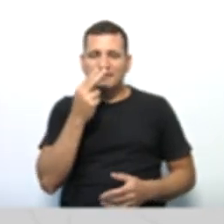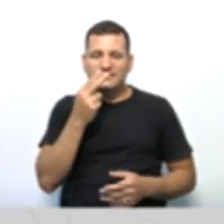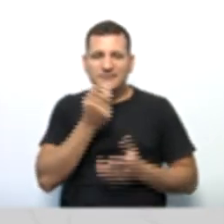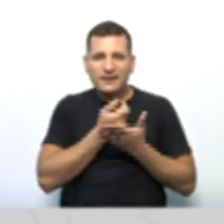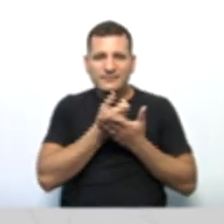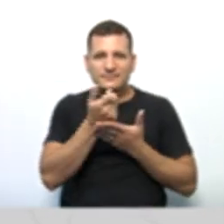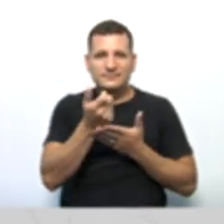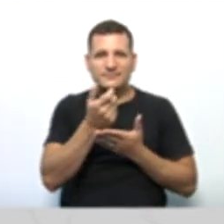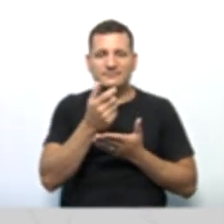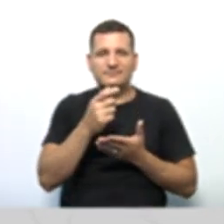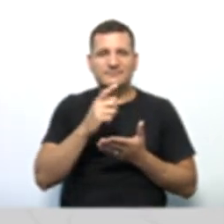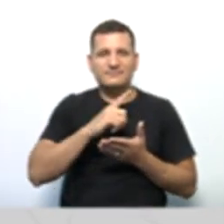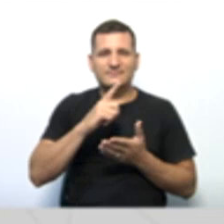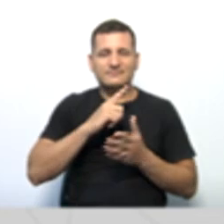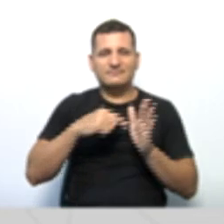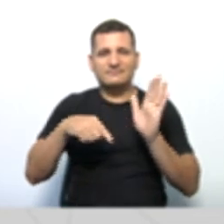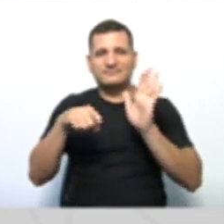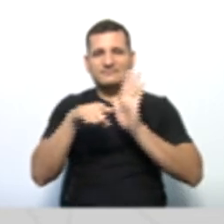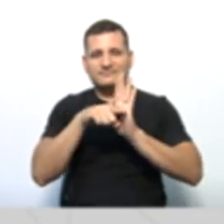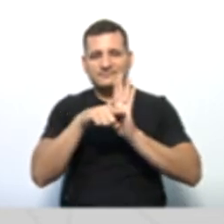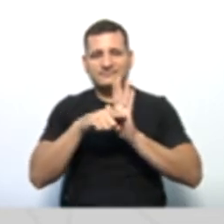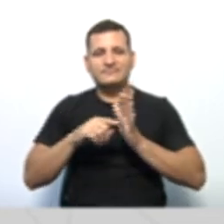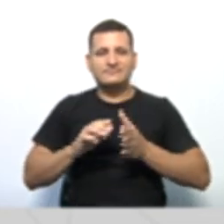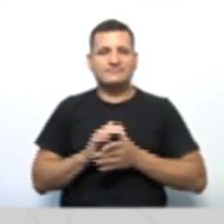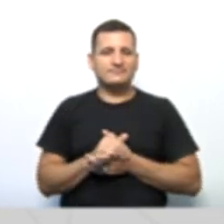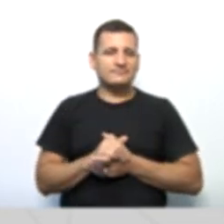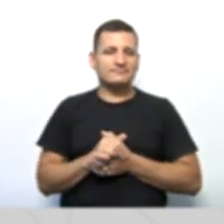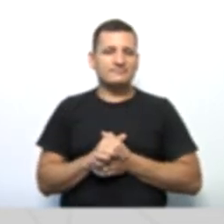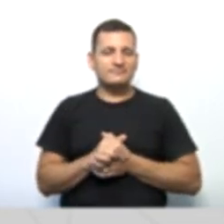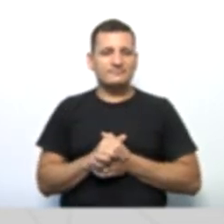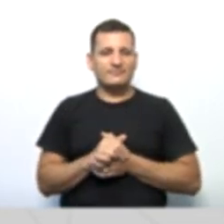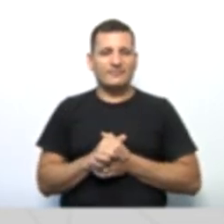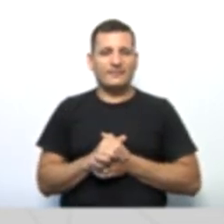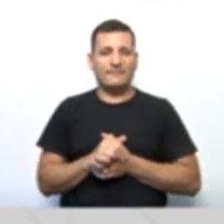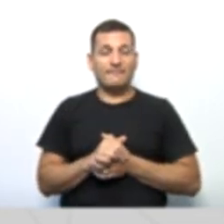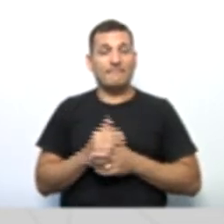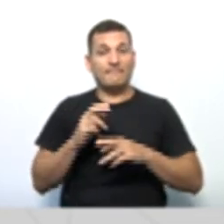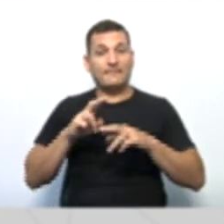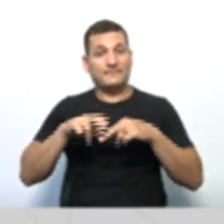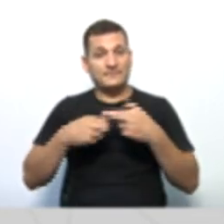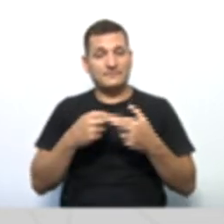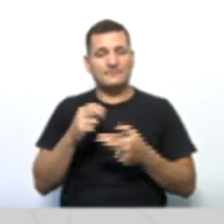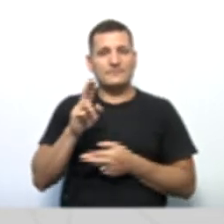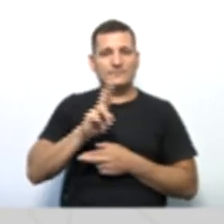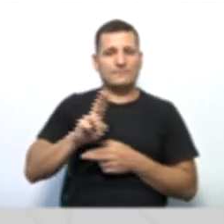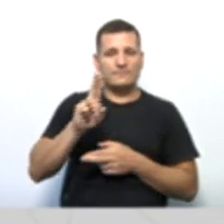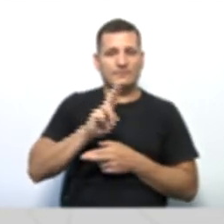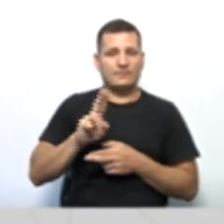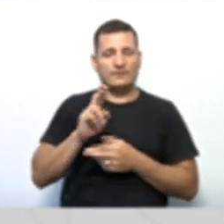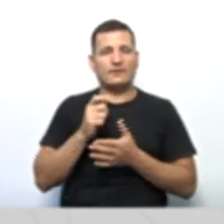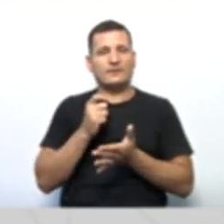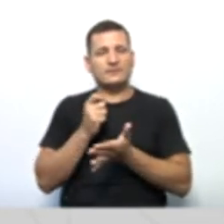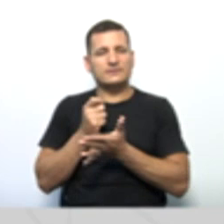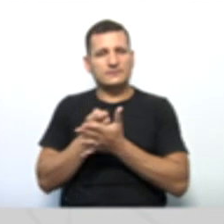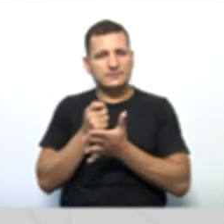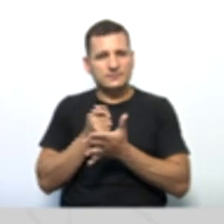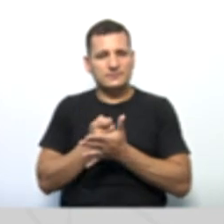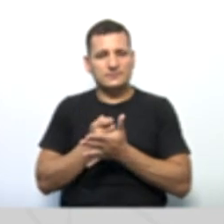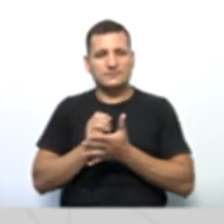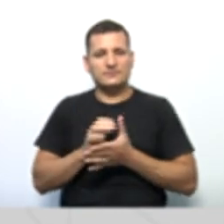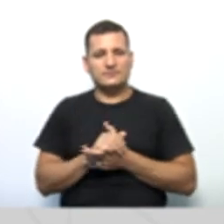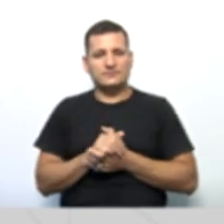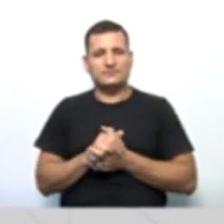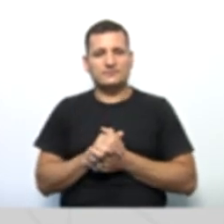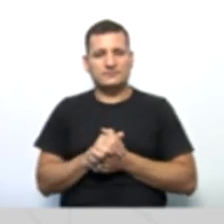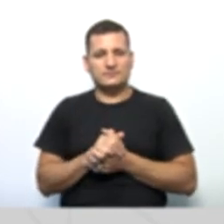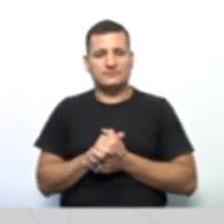ação com uma avaliação negativa. Por isso, o utilitarismo vai exigir que